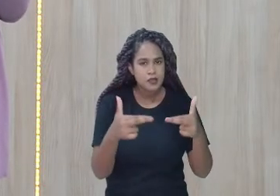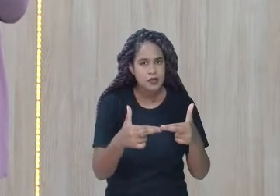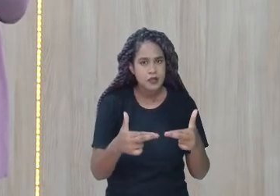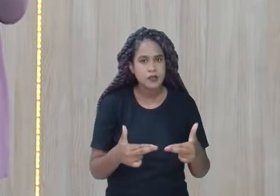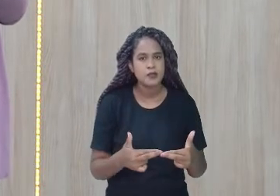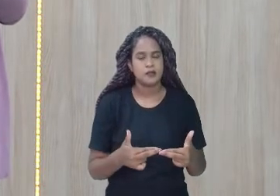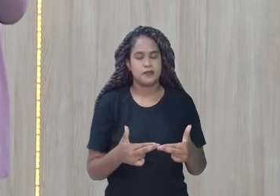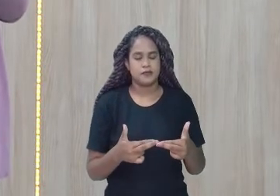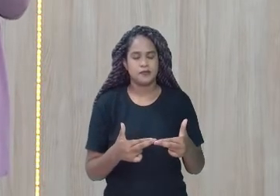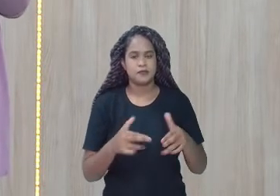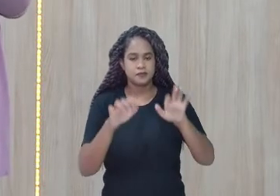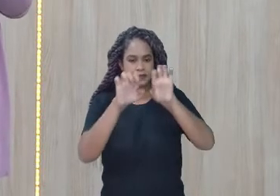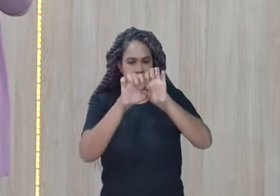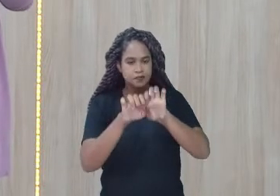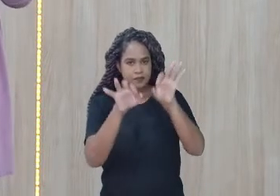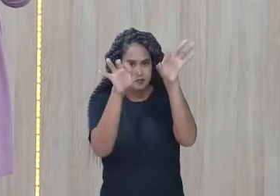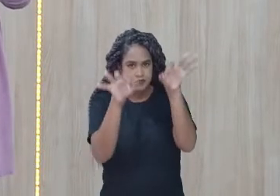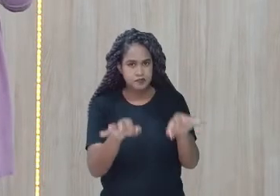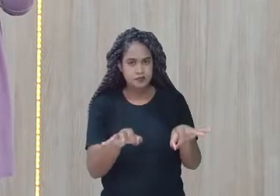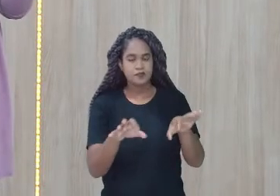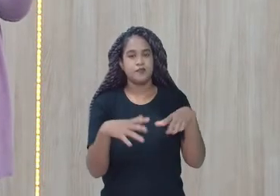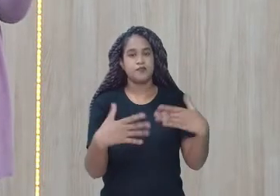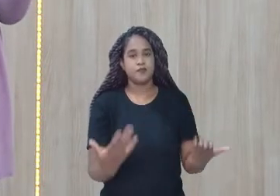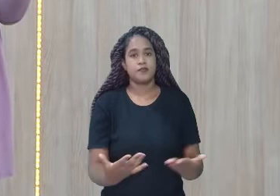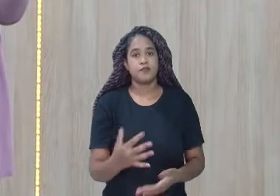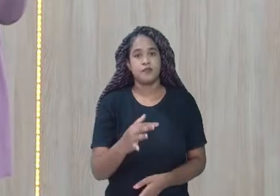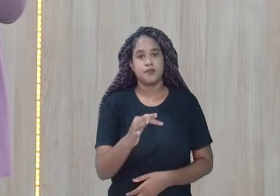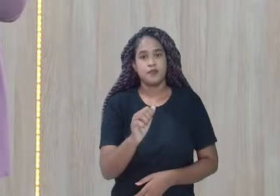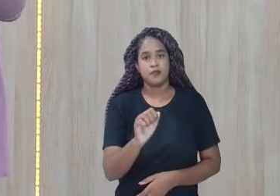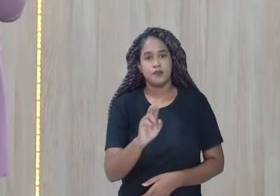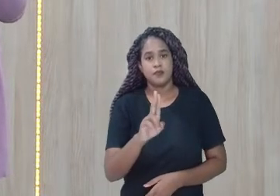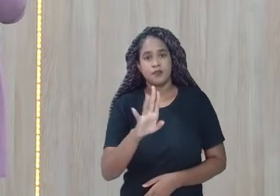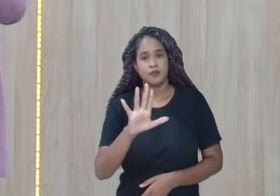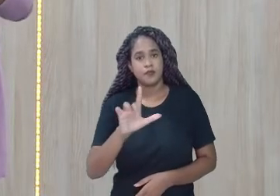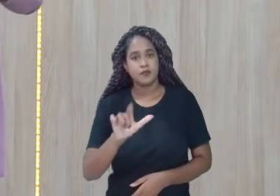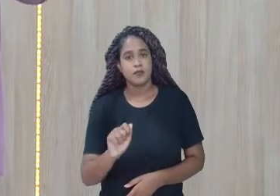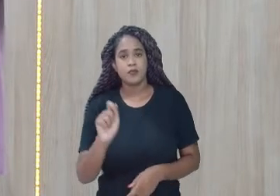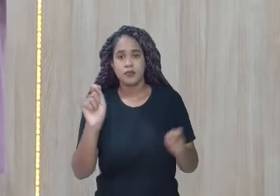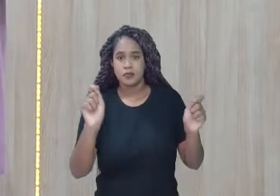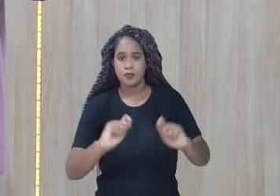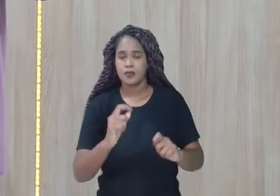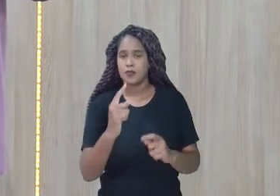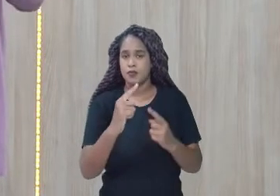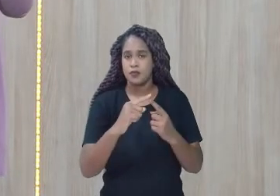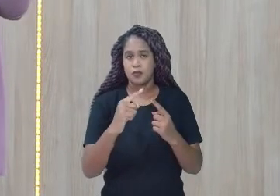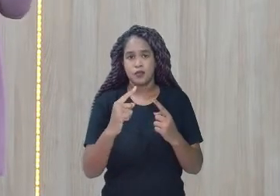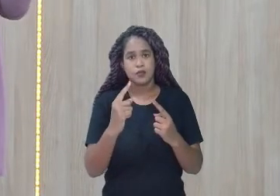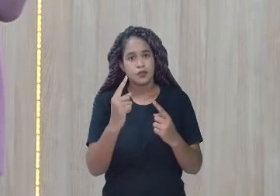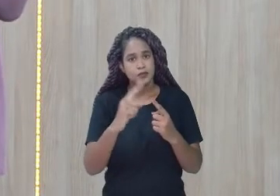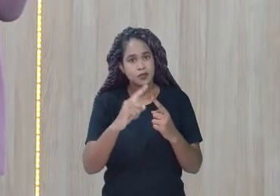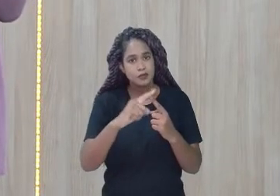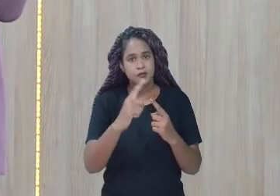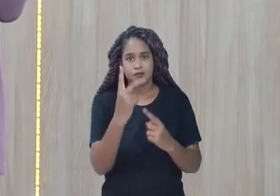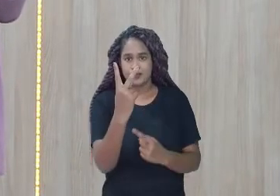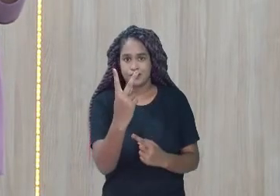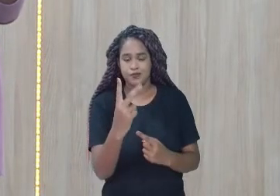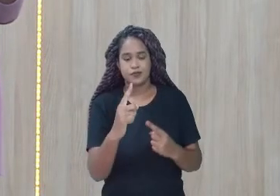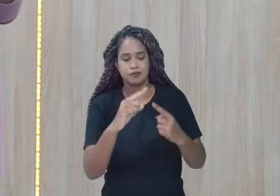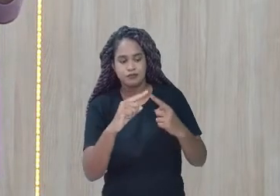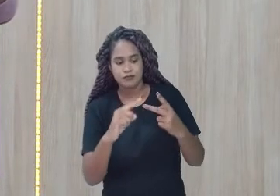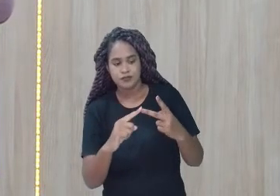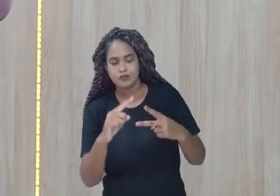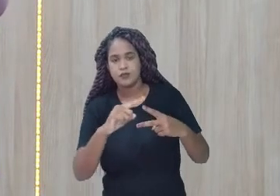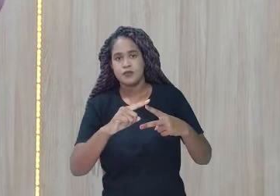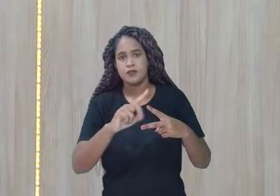mais estruturadinho. Então, a fábula ela pode se constituir tanto em prosa e em verso, e ela vai ter esse caráter